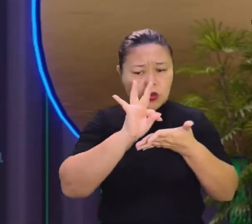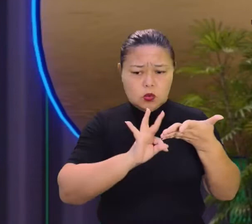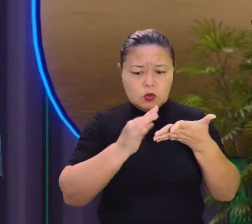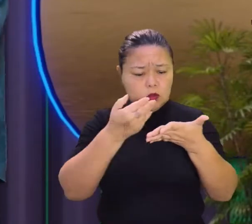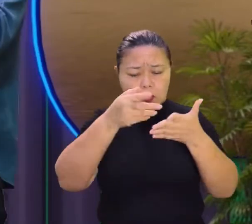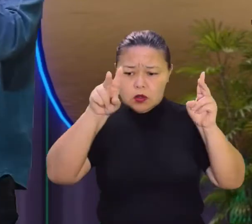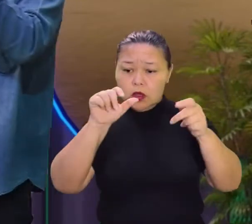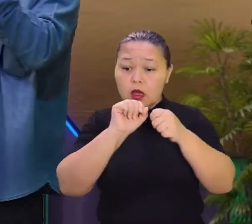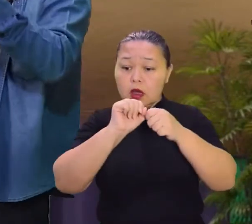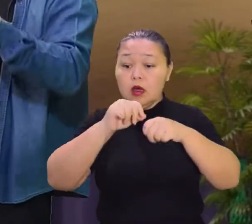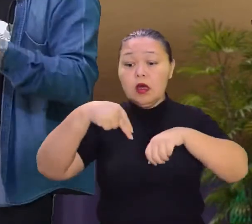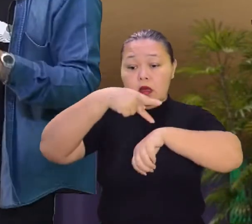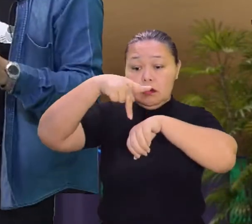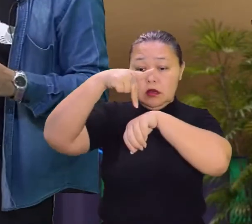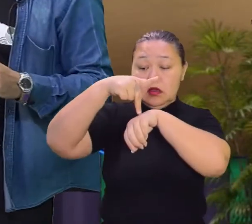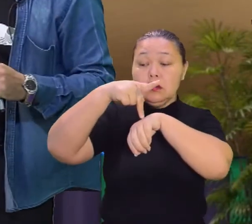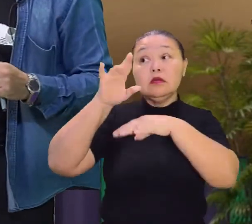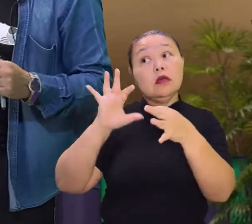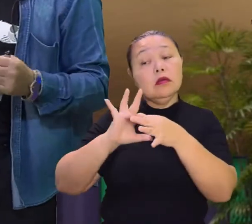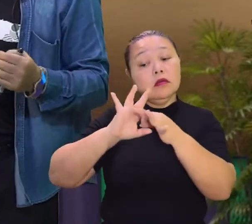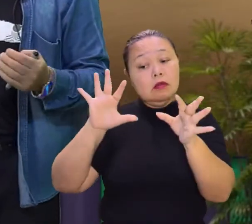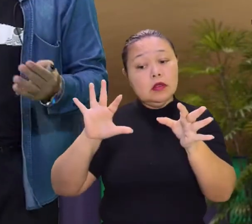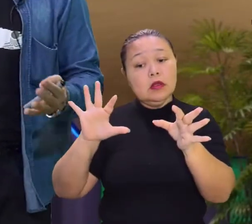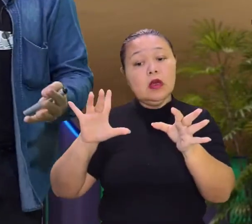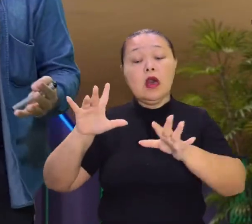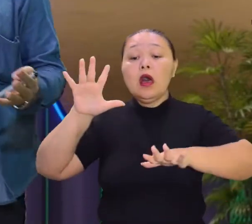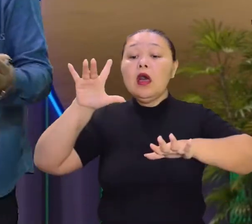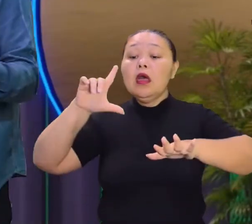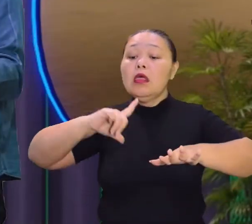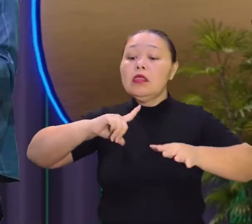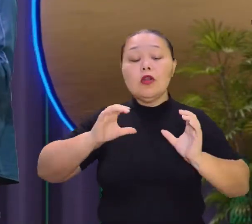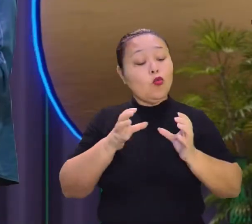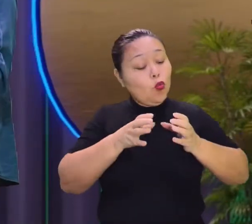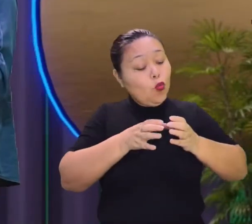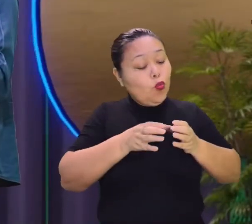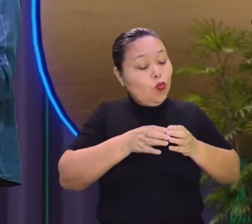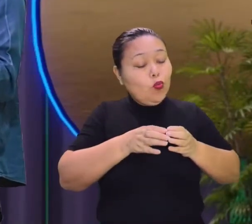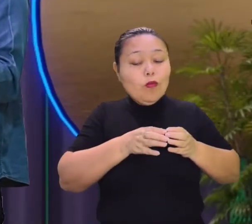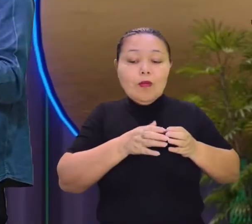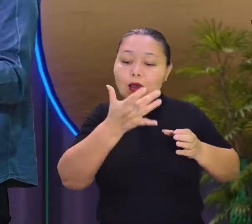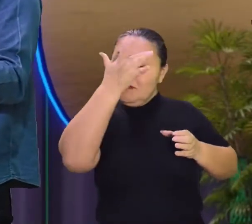dessas nações, entre aspas, independentes, que tem uma elite